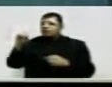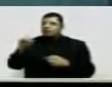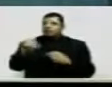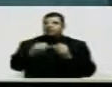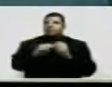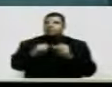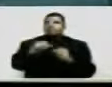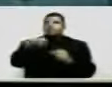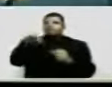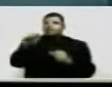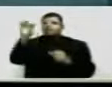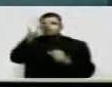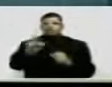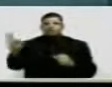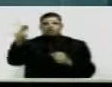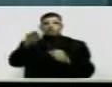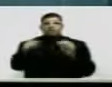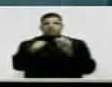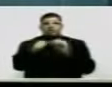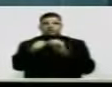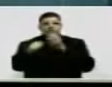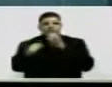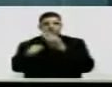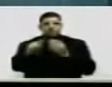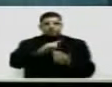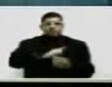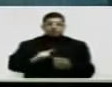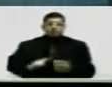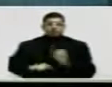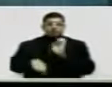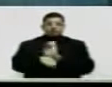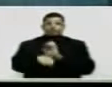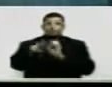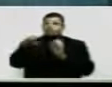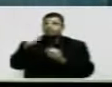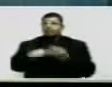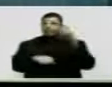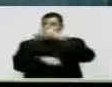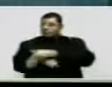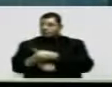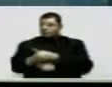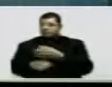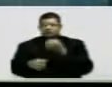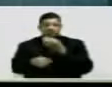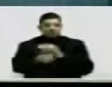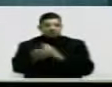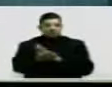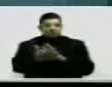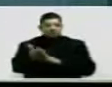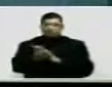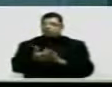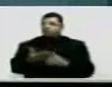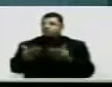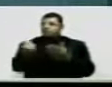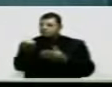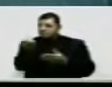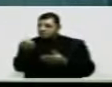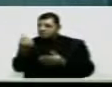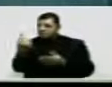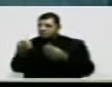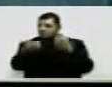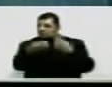parlamentar federal faz nenhuma emenda para isso. O governo do estado nunca investiu um centavo nisso e os